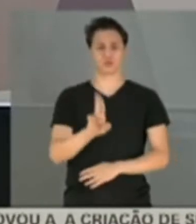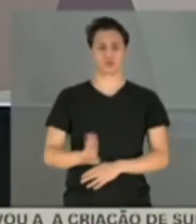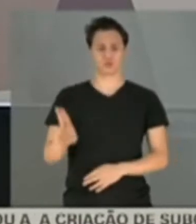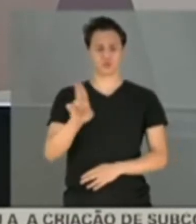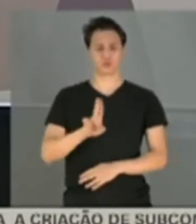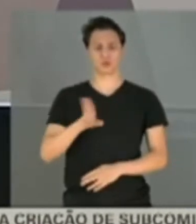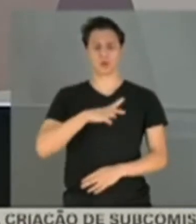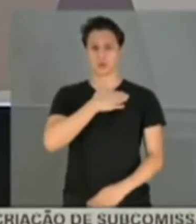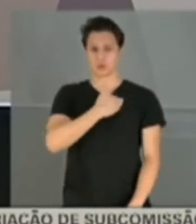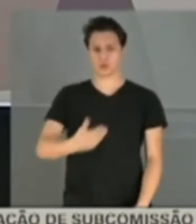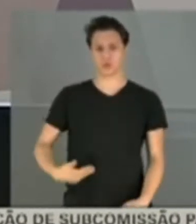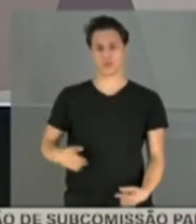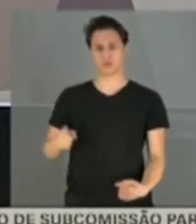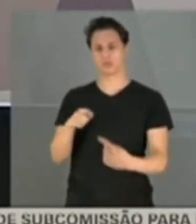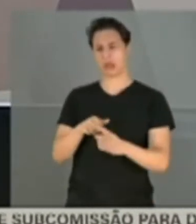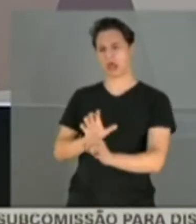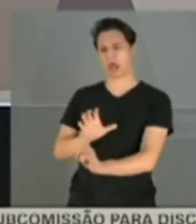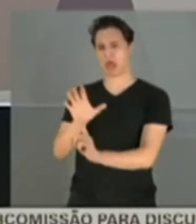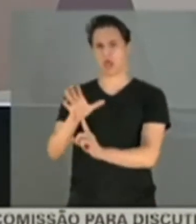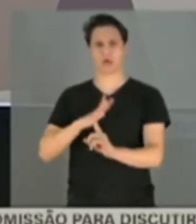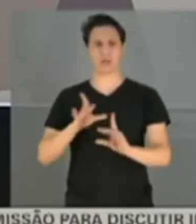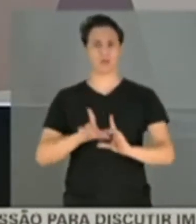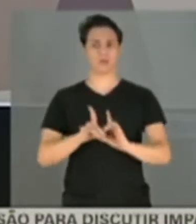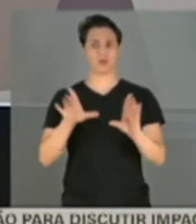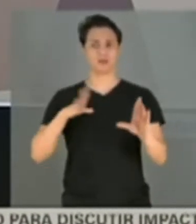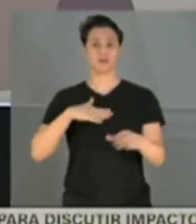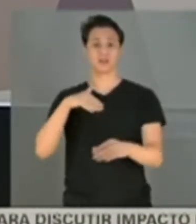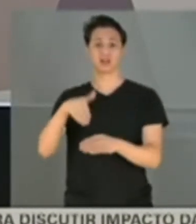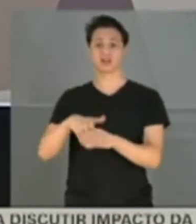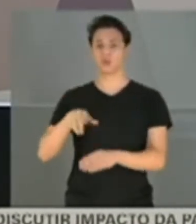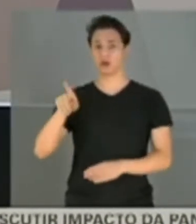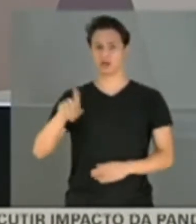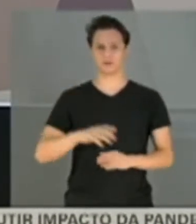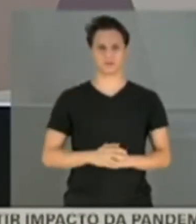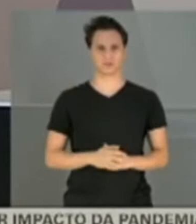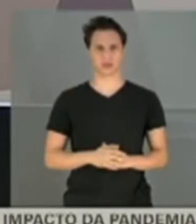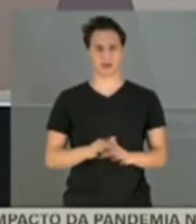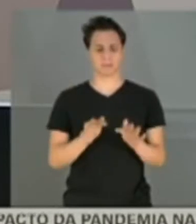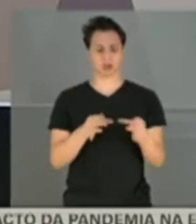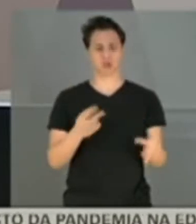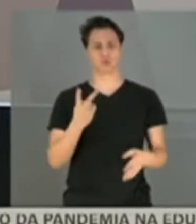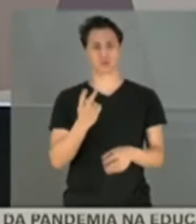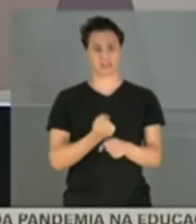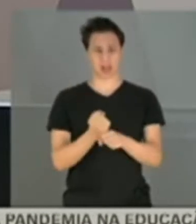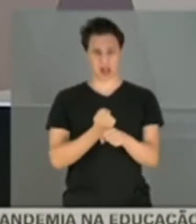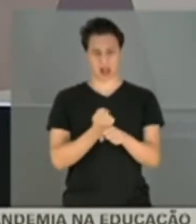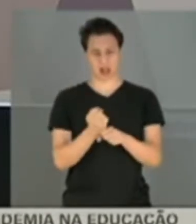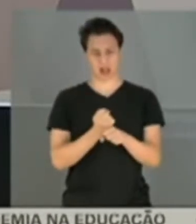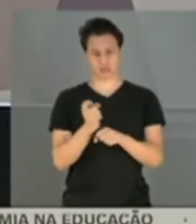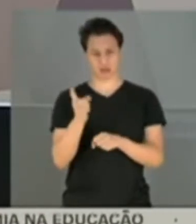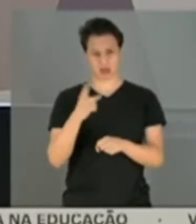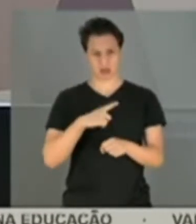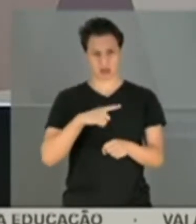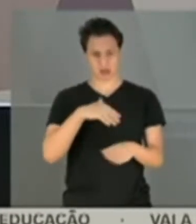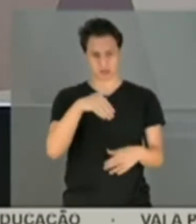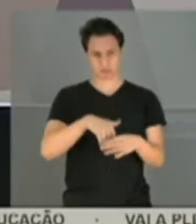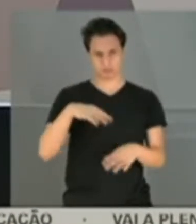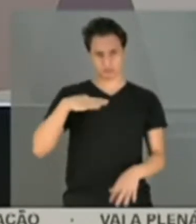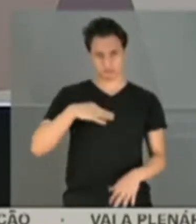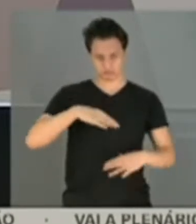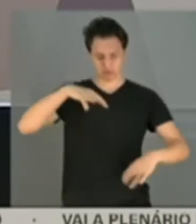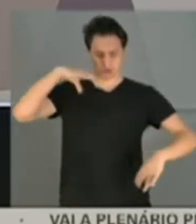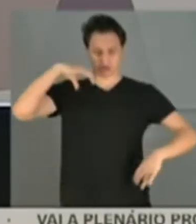ameaçar a própria democracia que o elegeu. Em apenas 2 anos e meio de mandato, Bolsonaro colocou o país nessa